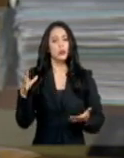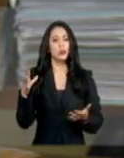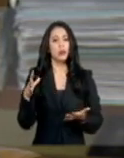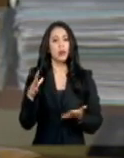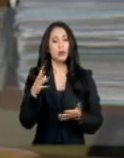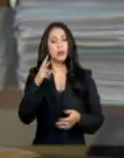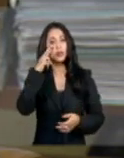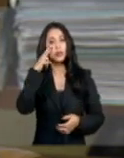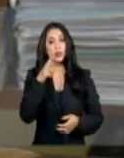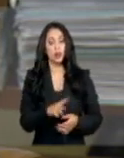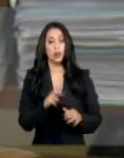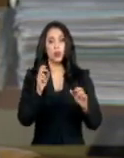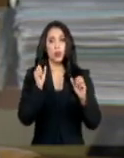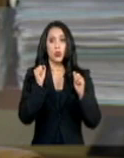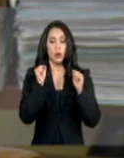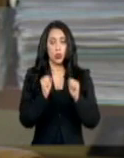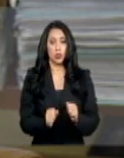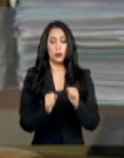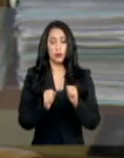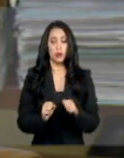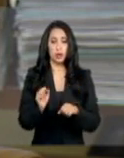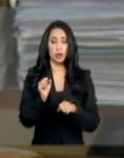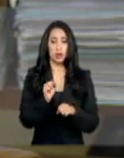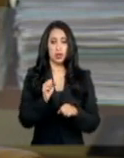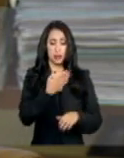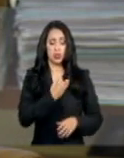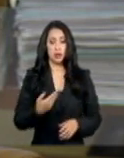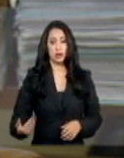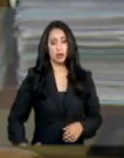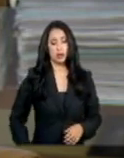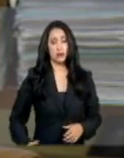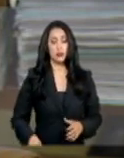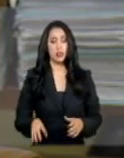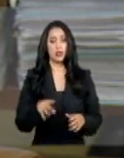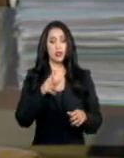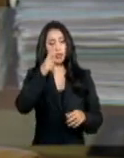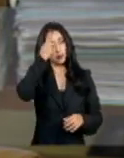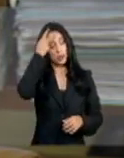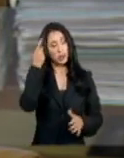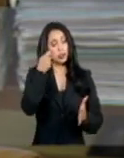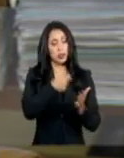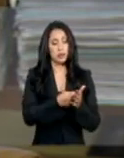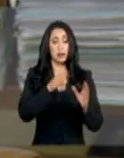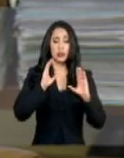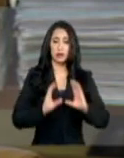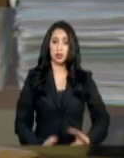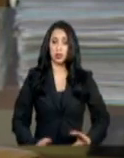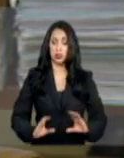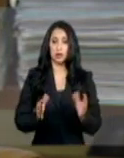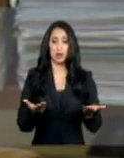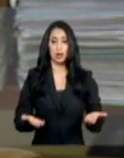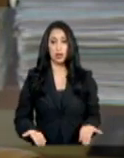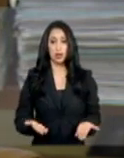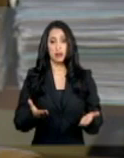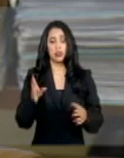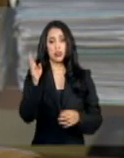estatal especialmente quando exercido em face do contribuinte e dos cidadãos da república